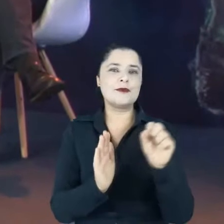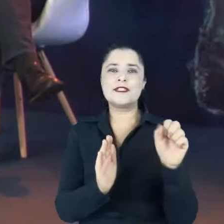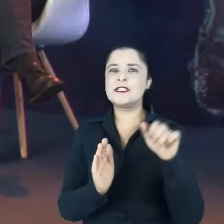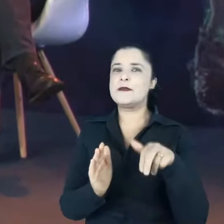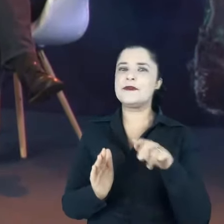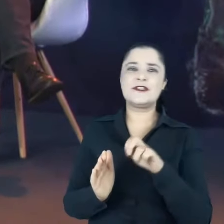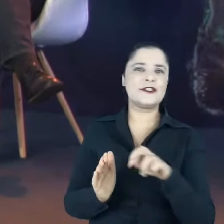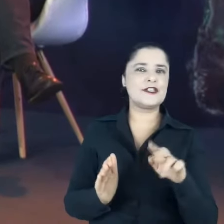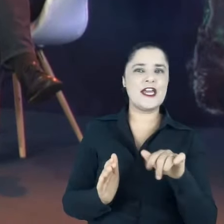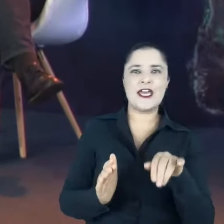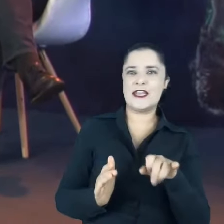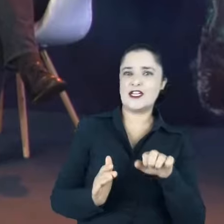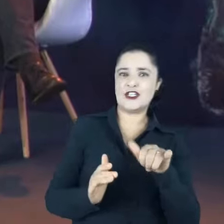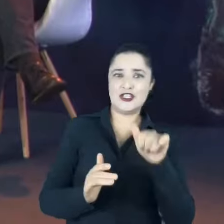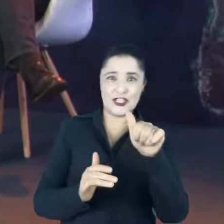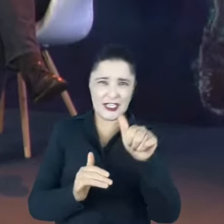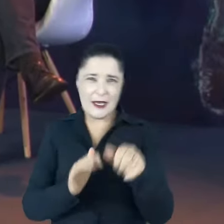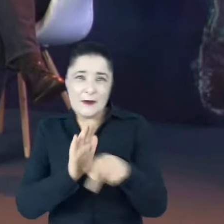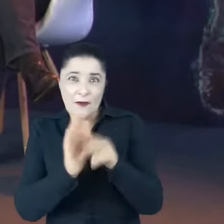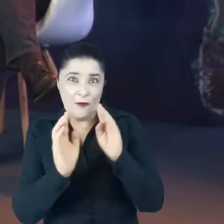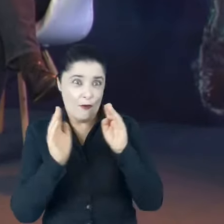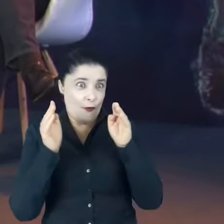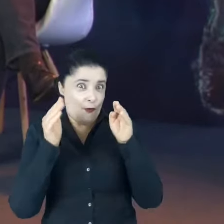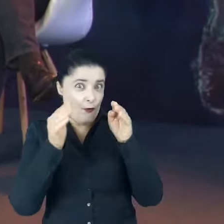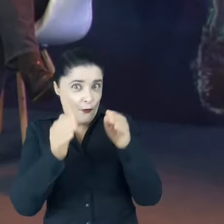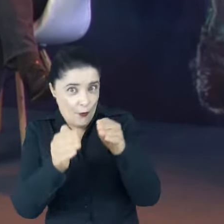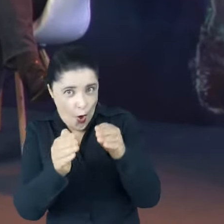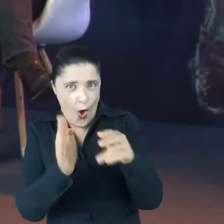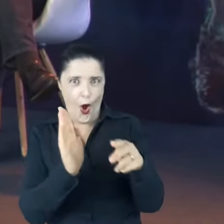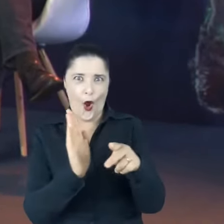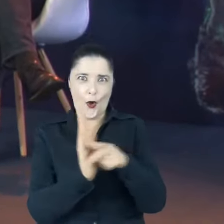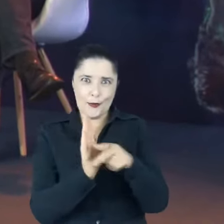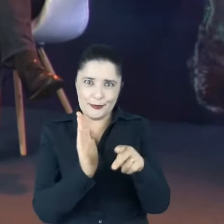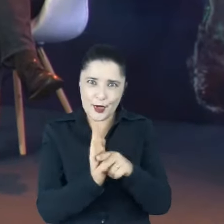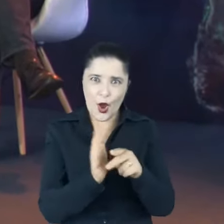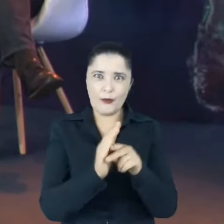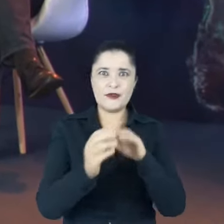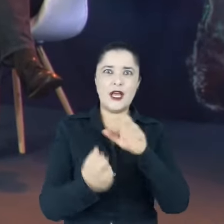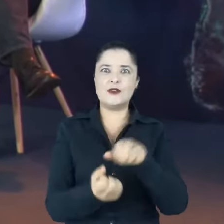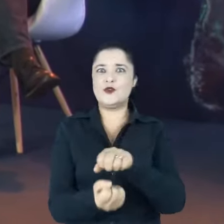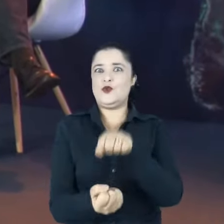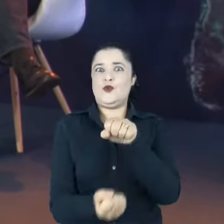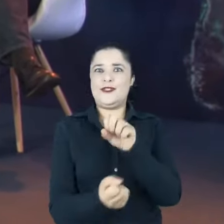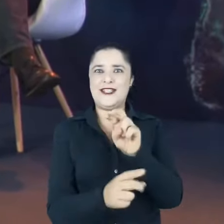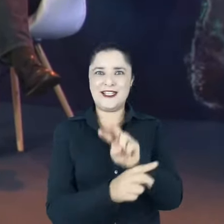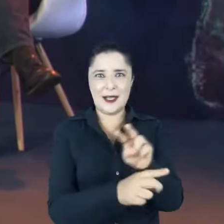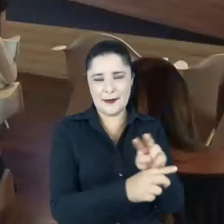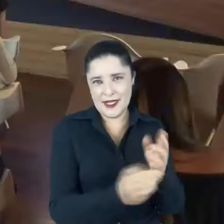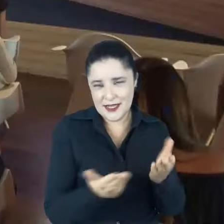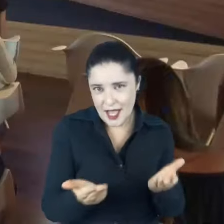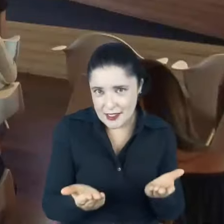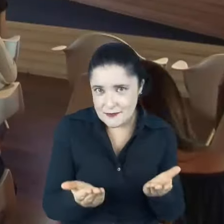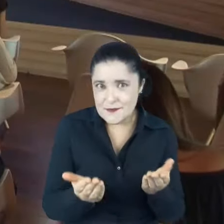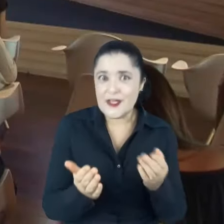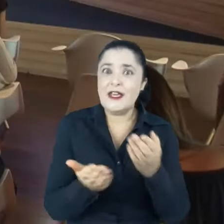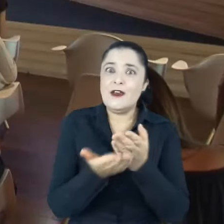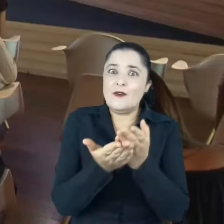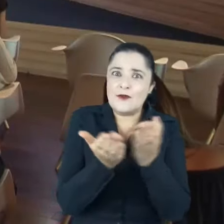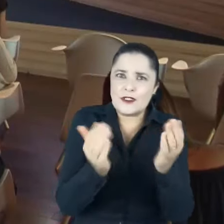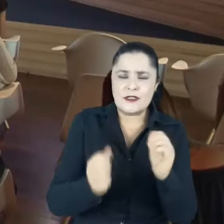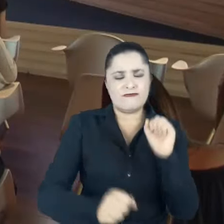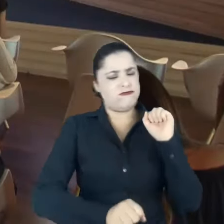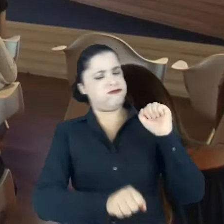business focado, já é o business strategy, a sustentabilidade, e vocês deram o The Great Leap com a questão, né, do